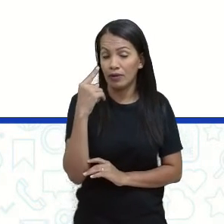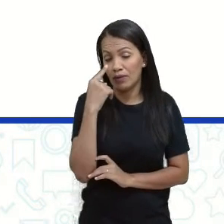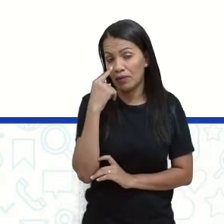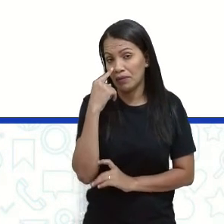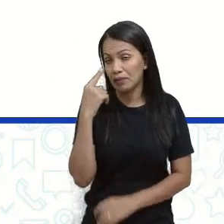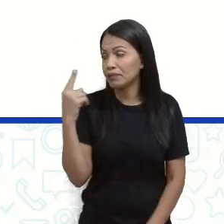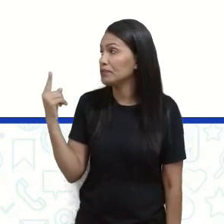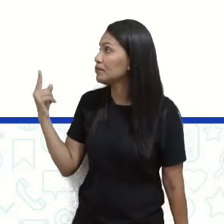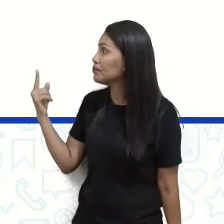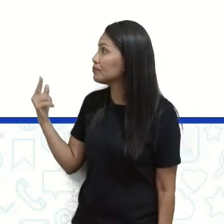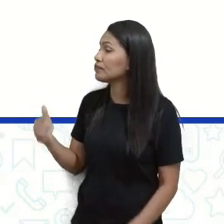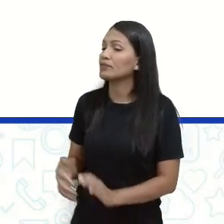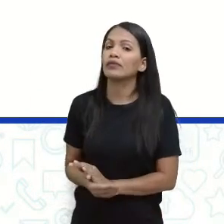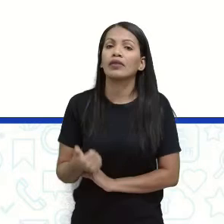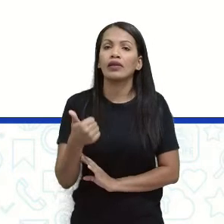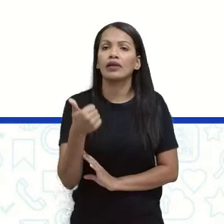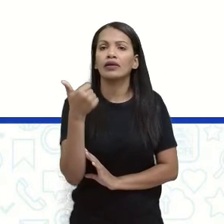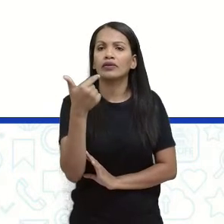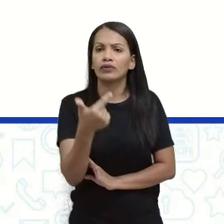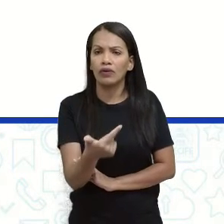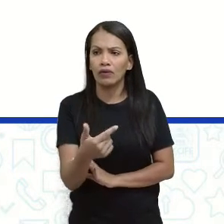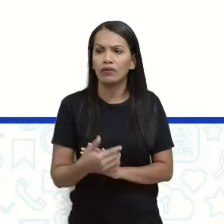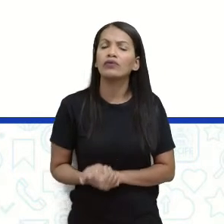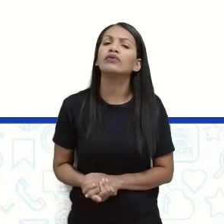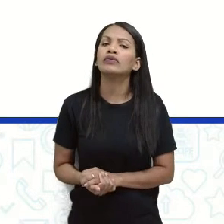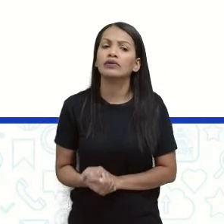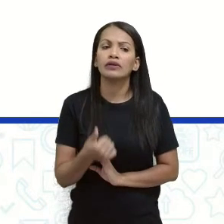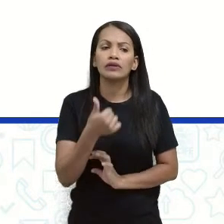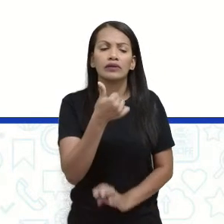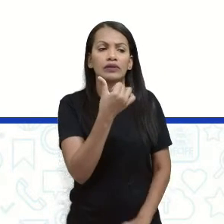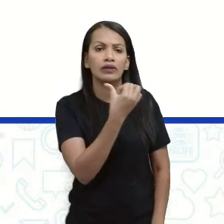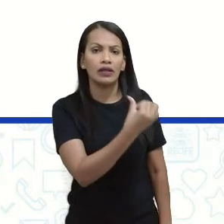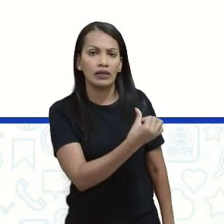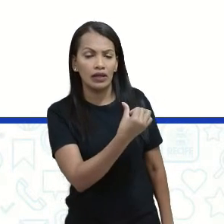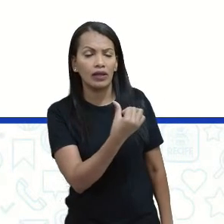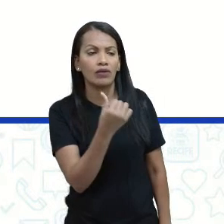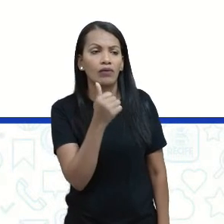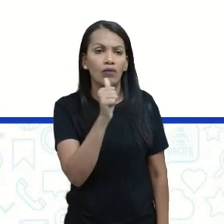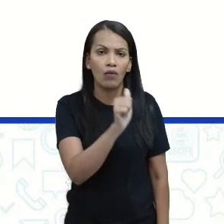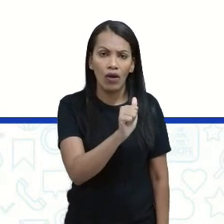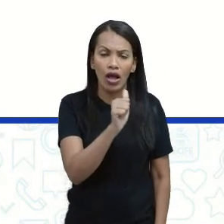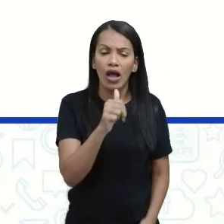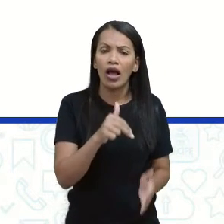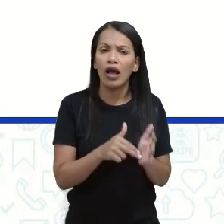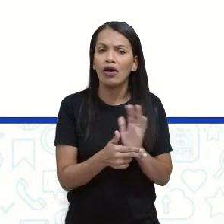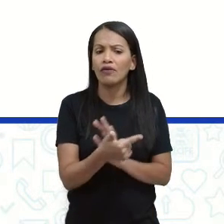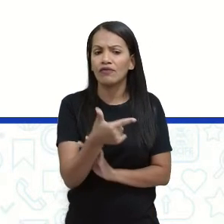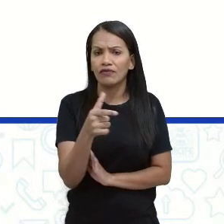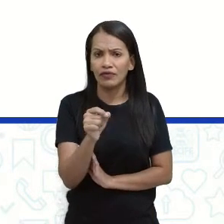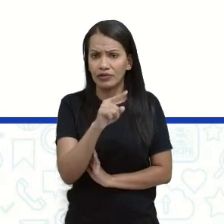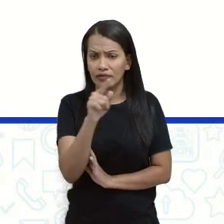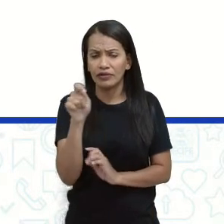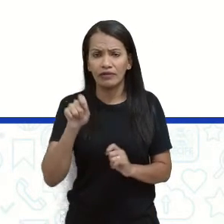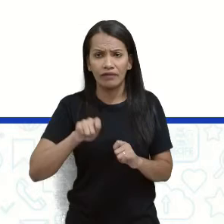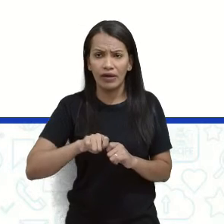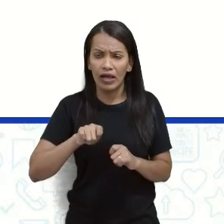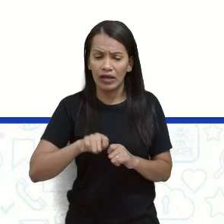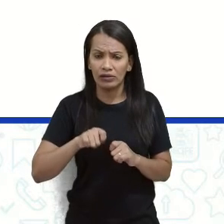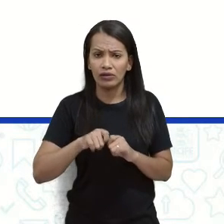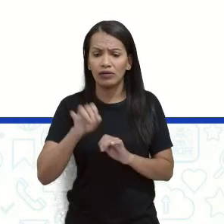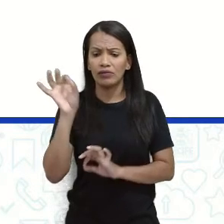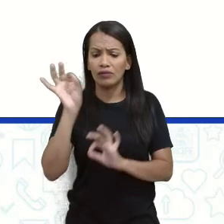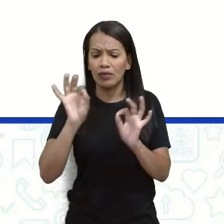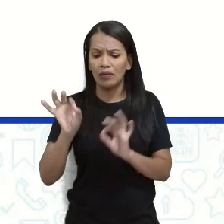vai ser 12, o outro cateto 16 e o A 20. Tente você em casa montar aí